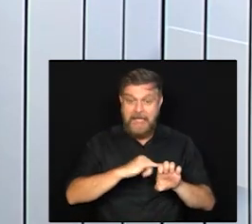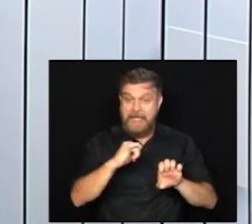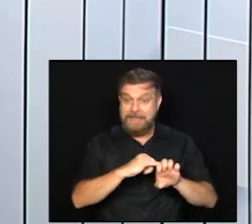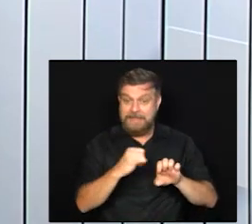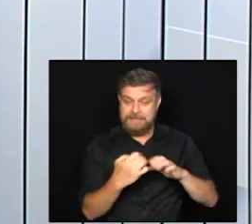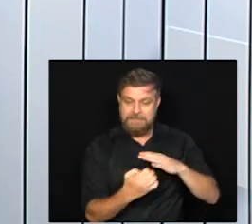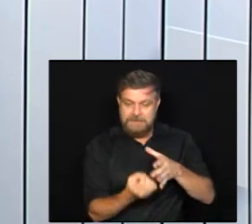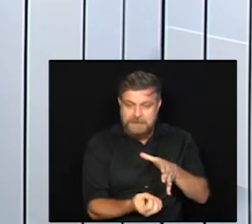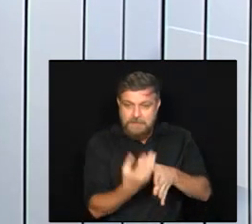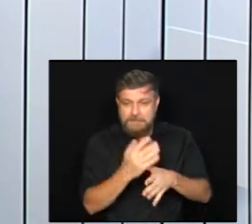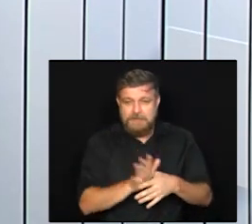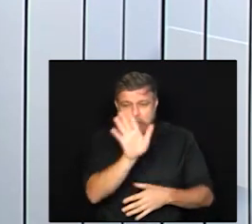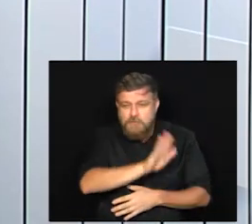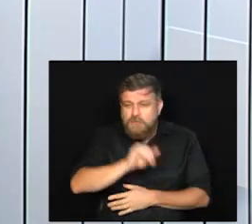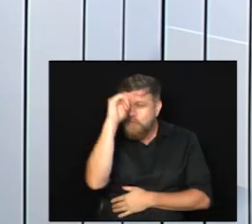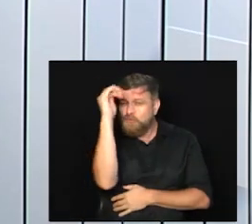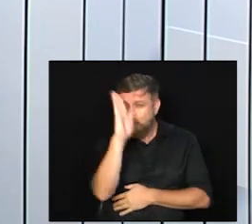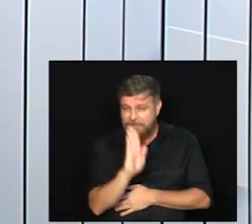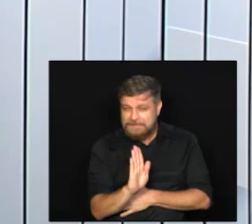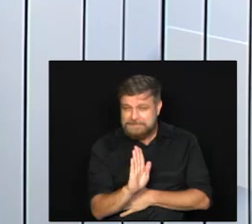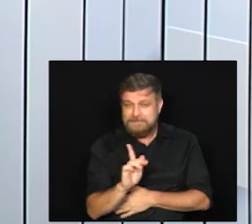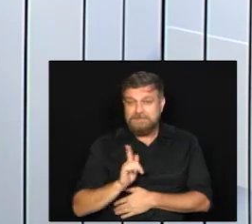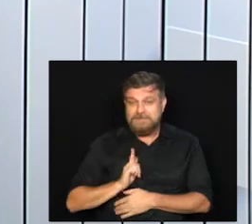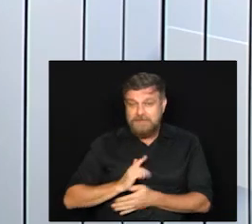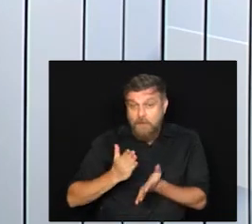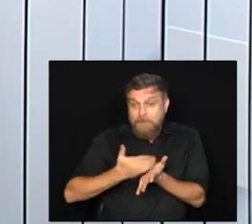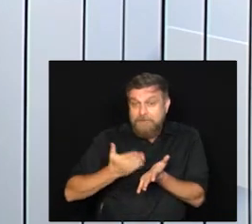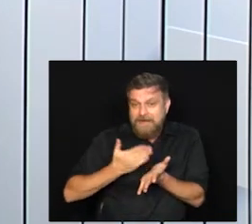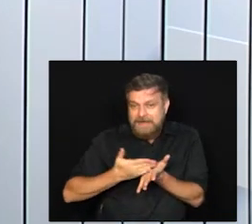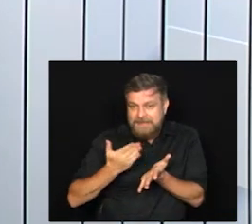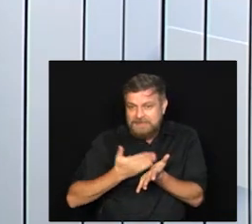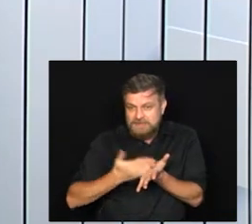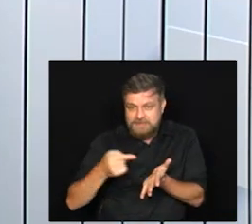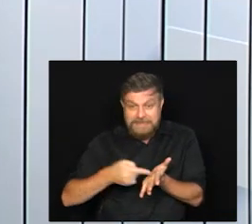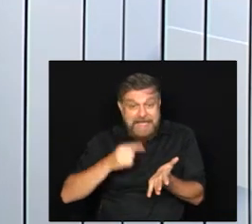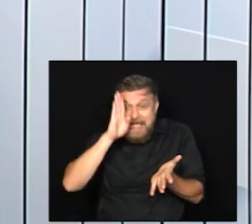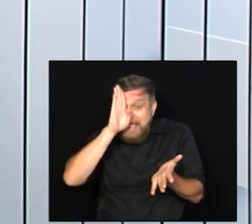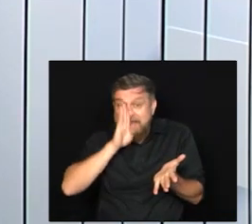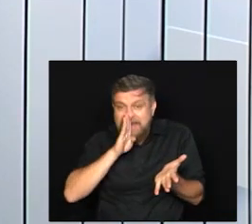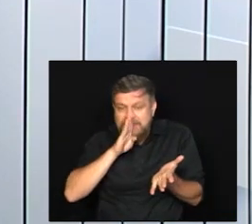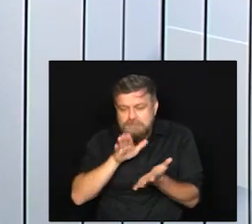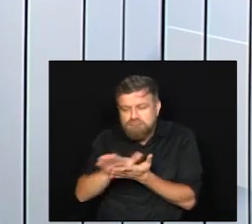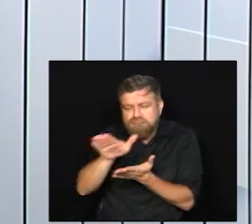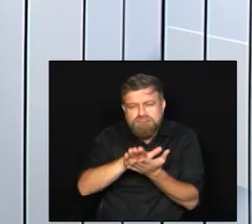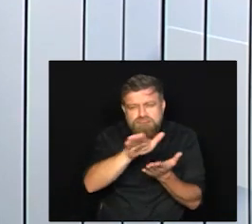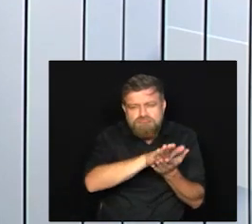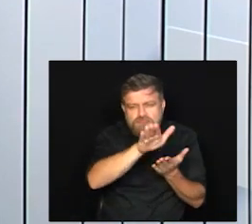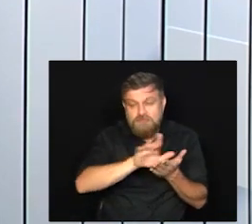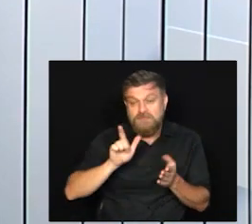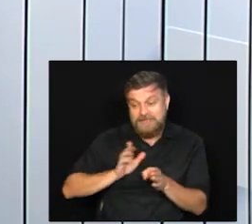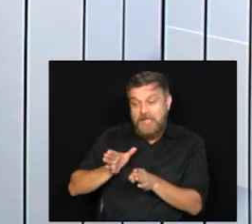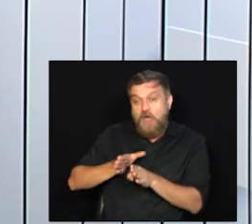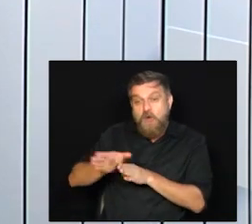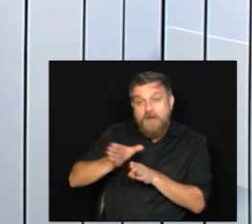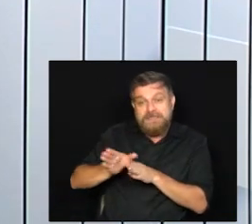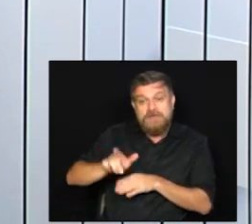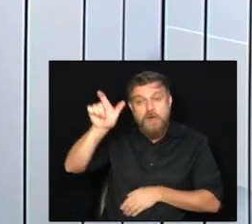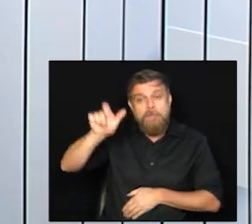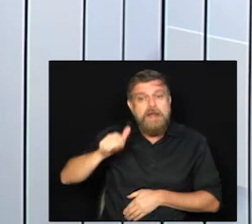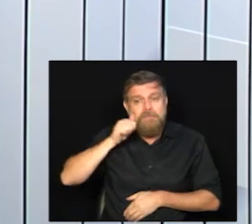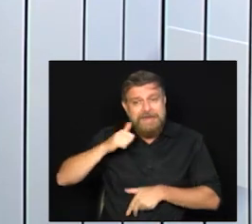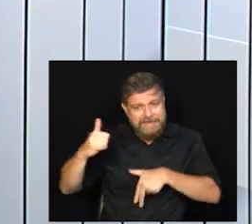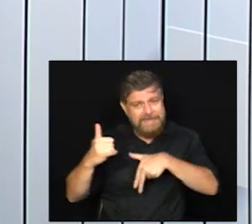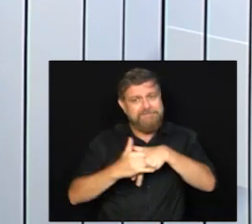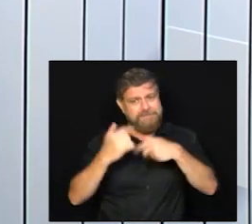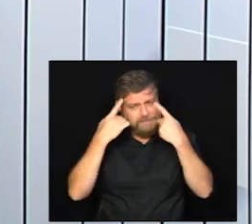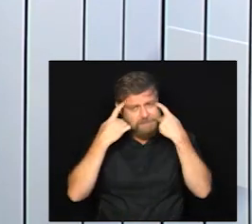em todo o nosso país lançou uma cartilha de forma gratuita com orientações para mulheres vítimas de